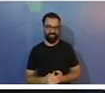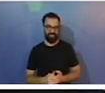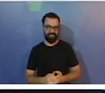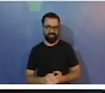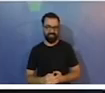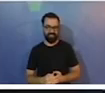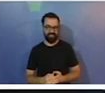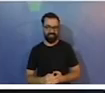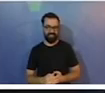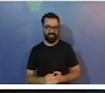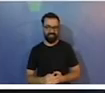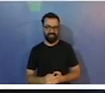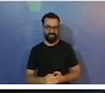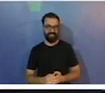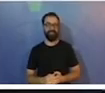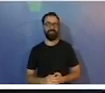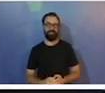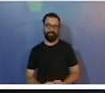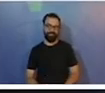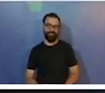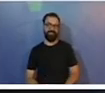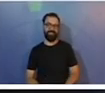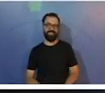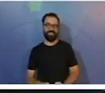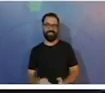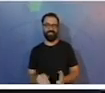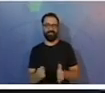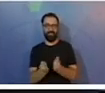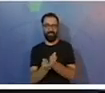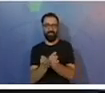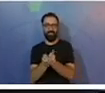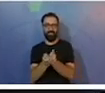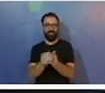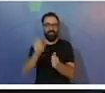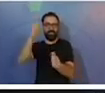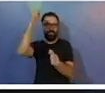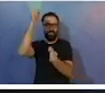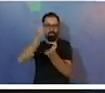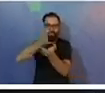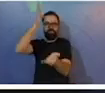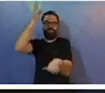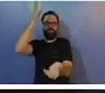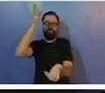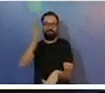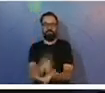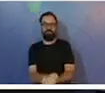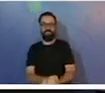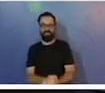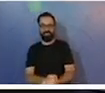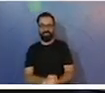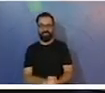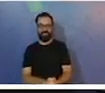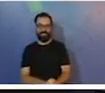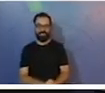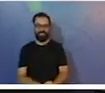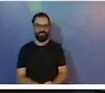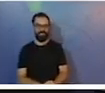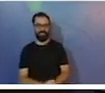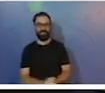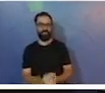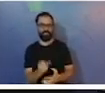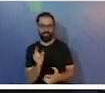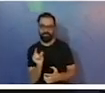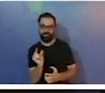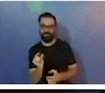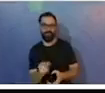que meu navio tá aqui? Bomba! Ela acertou uma parte do meu navio. Mas, ó, só um